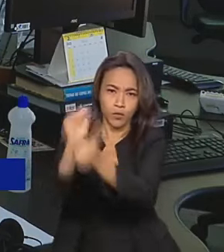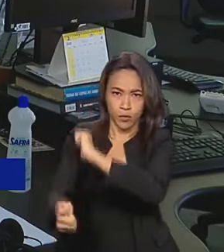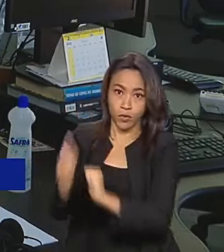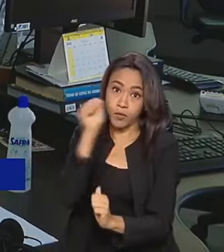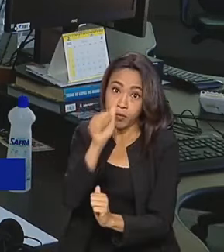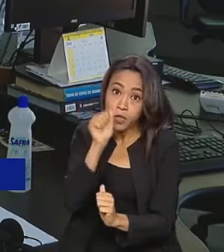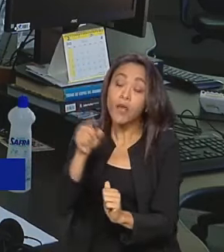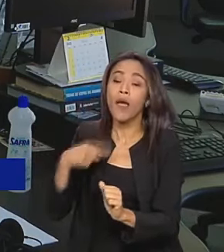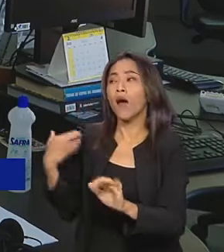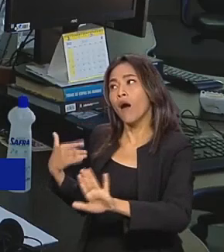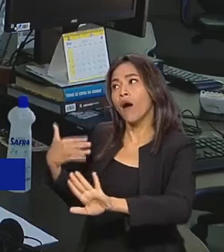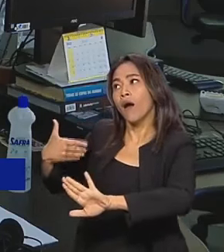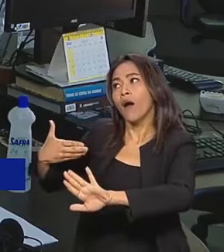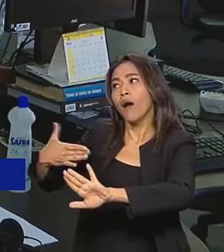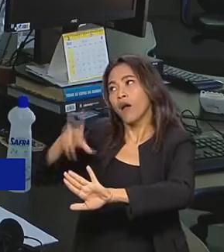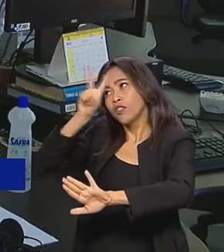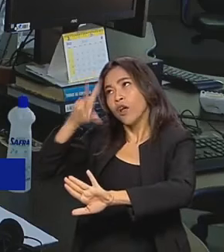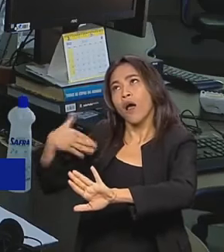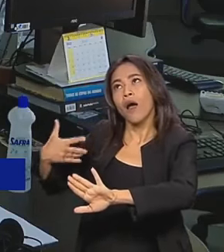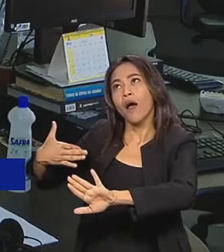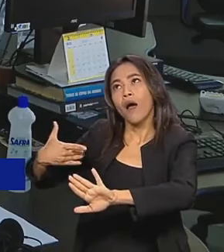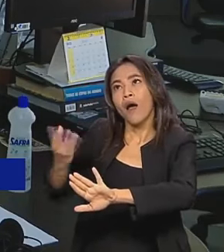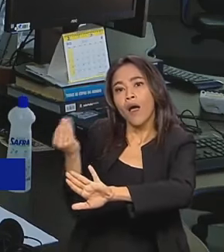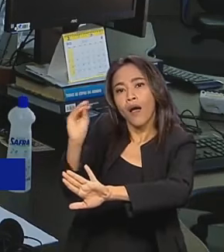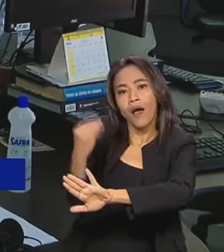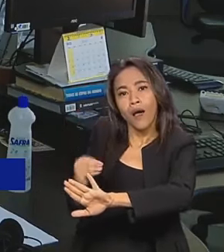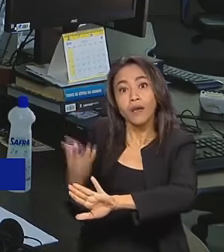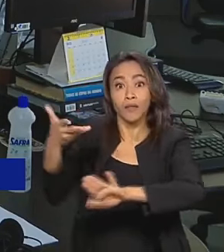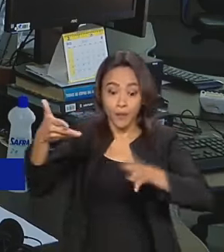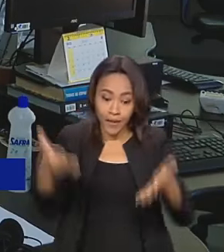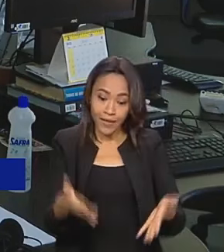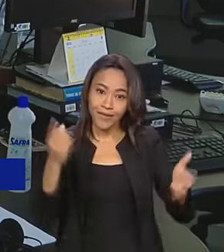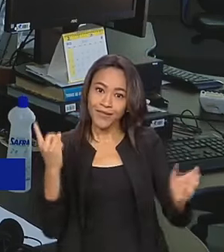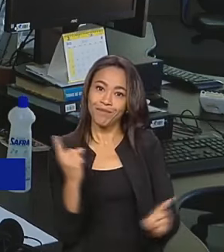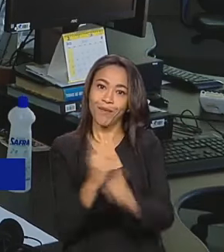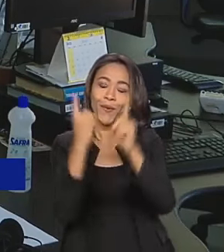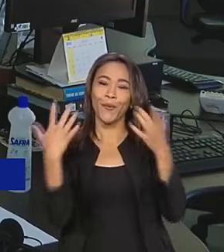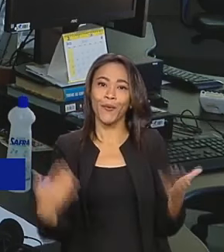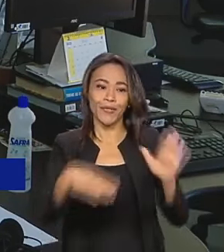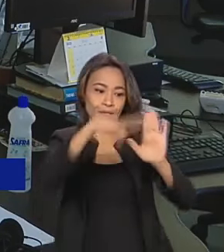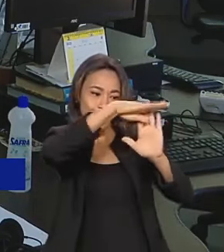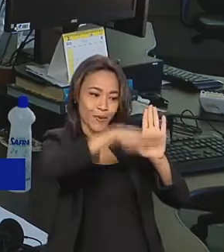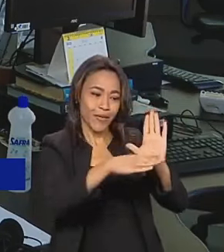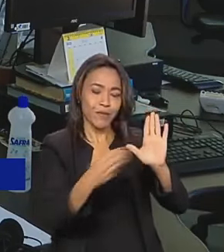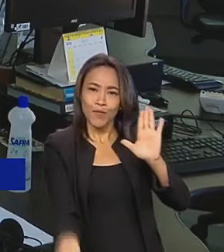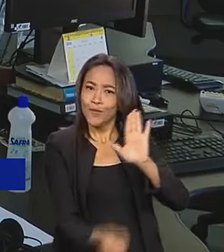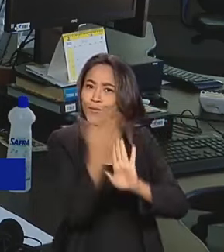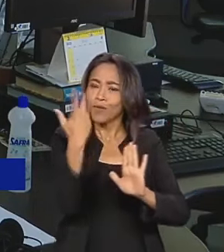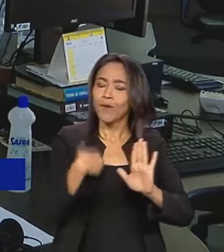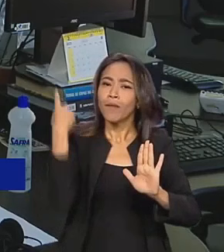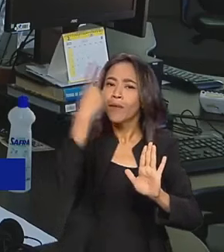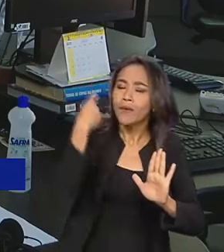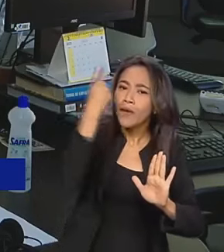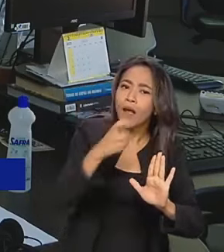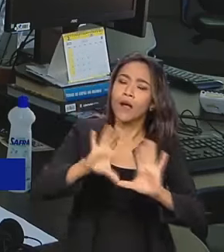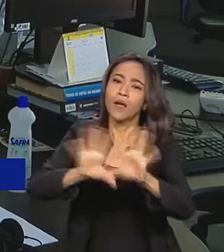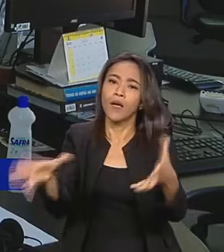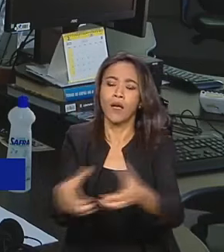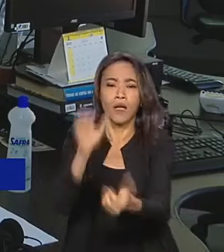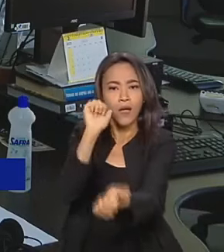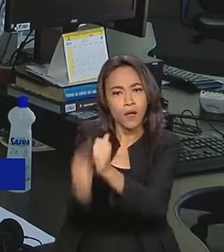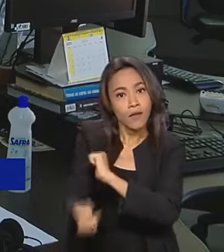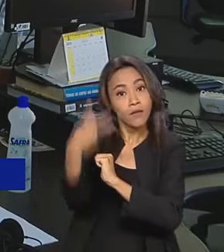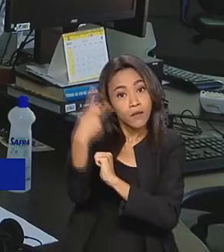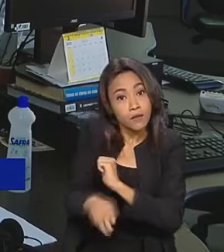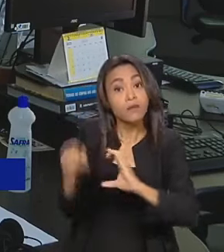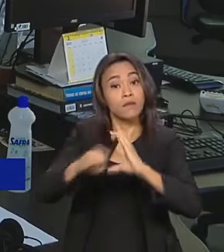construindo né ao longo do tempo então o corpo dela se soma a essa preocupação que a equipe de esporte da EBC